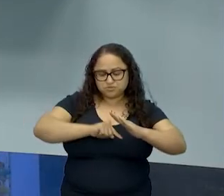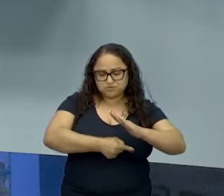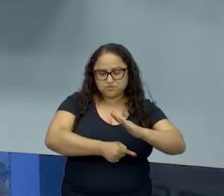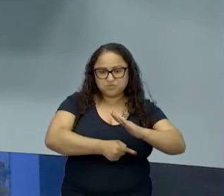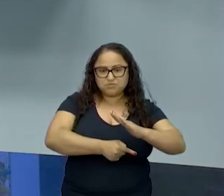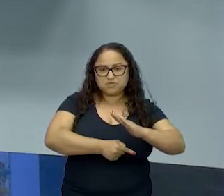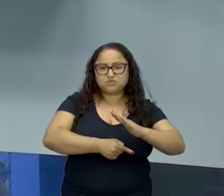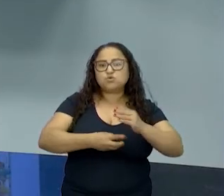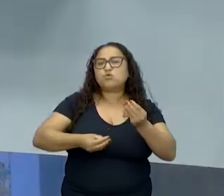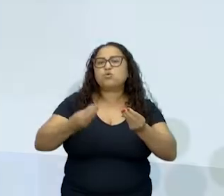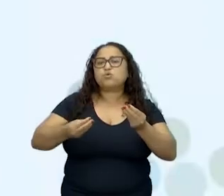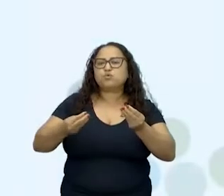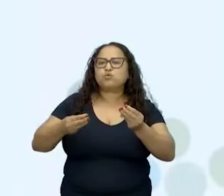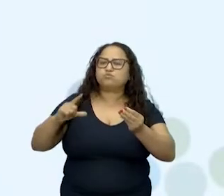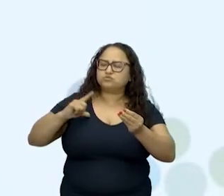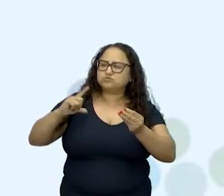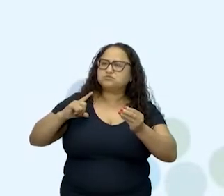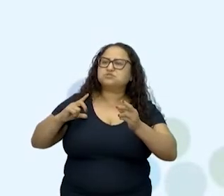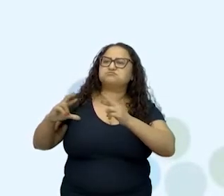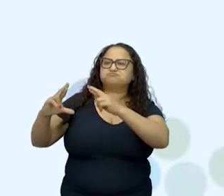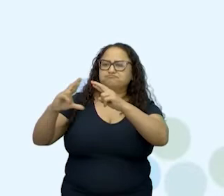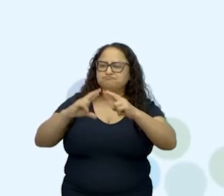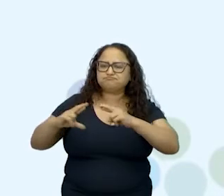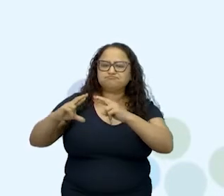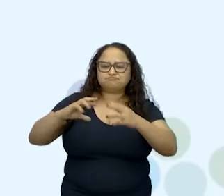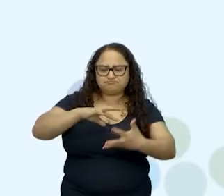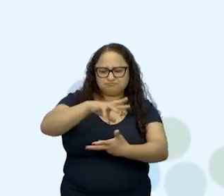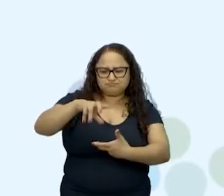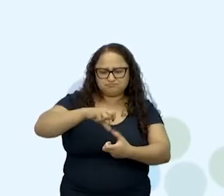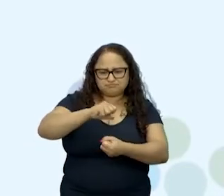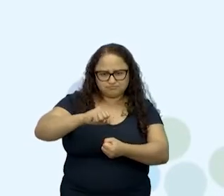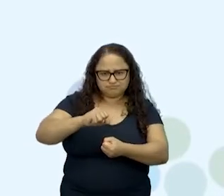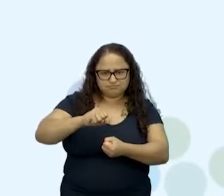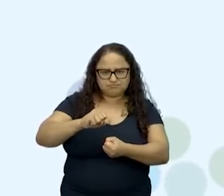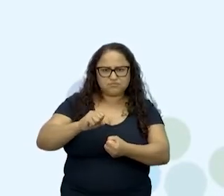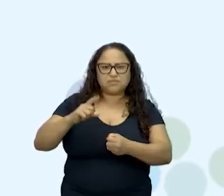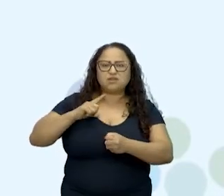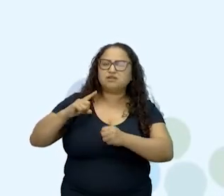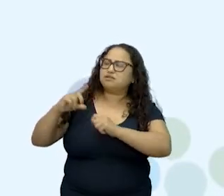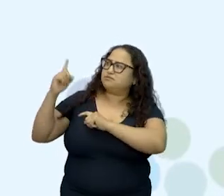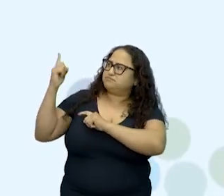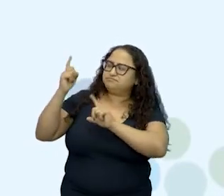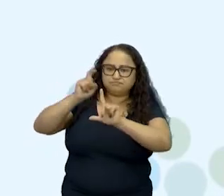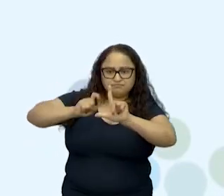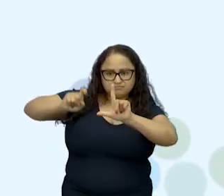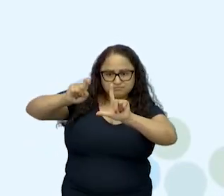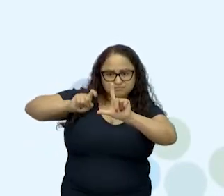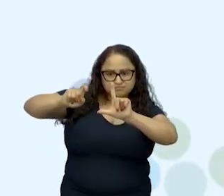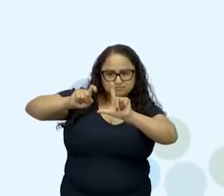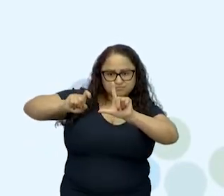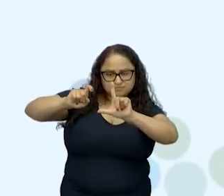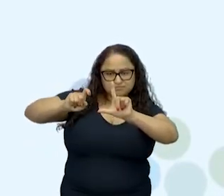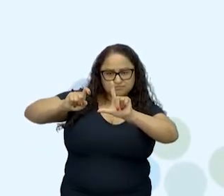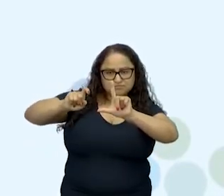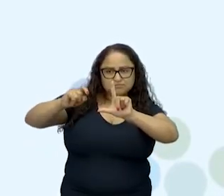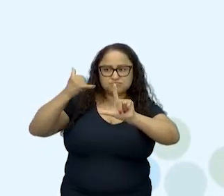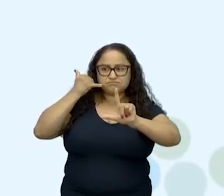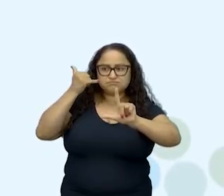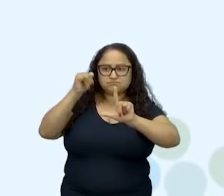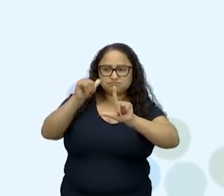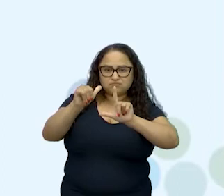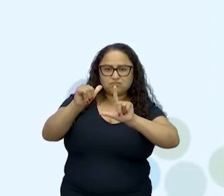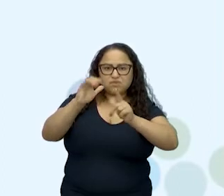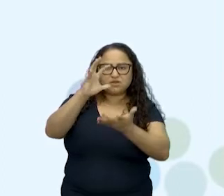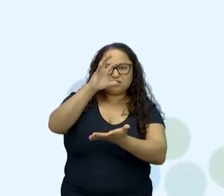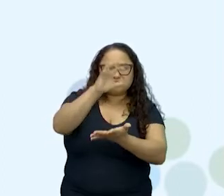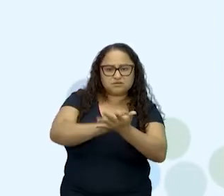meu papel no desenvolvimento sustentável, tá? Através desse QR Code que aparece aí na sua tela, você pode se inscrever